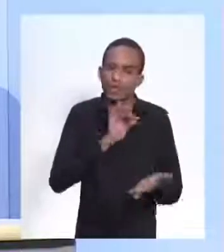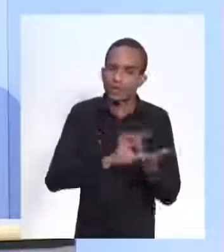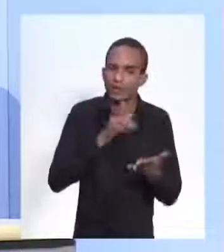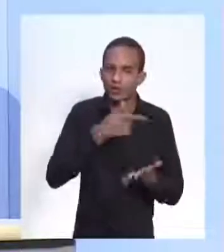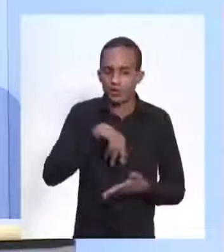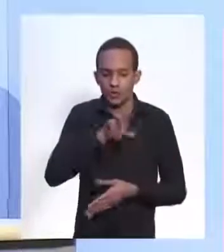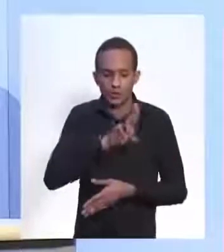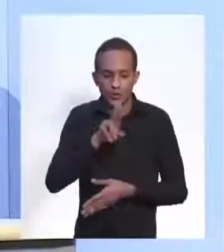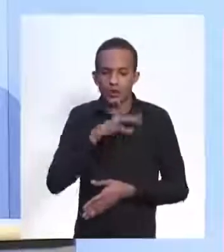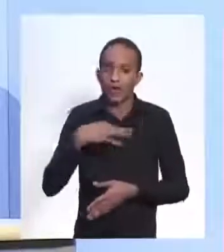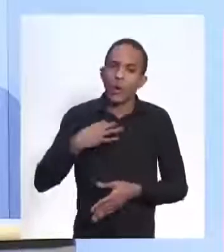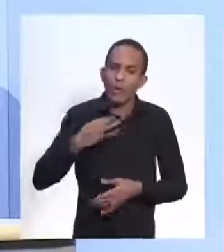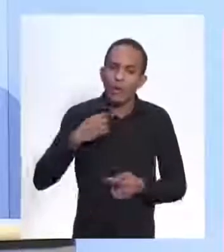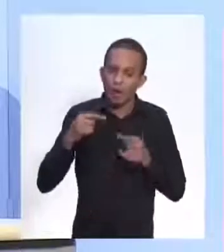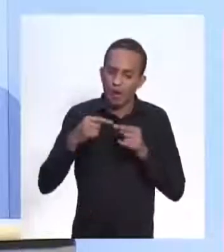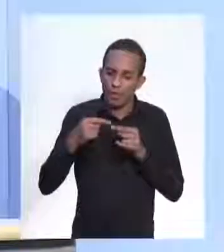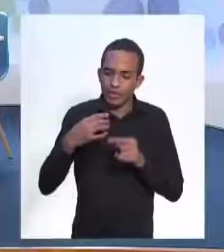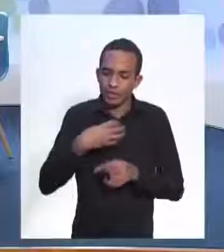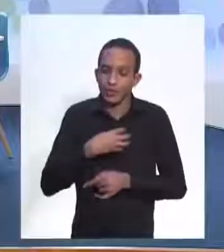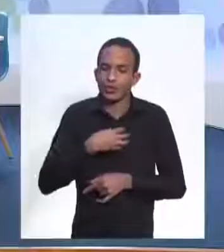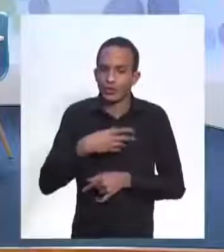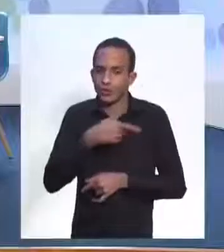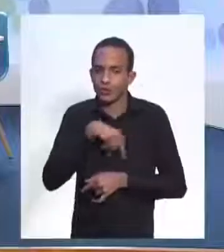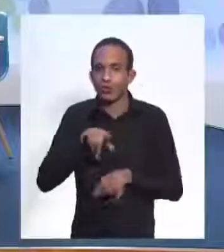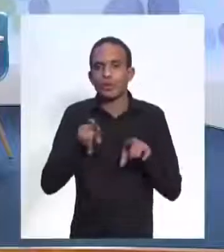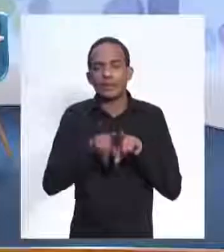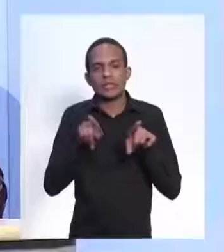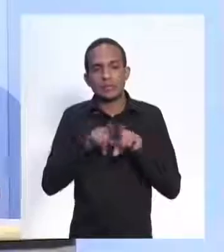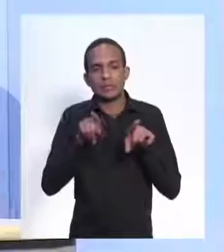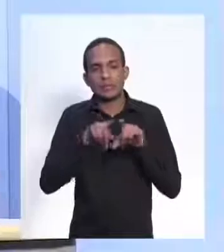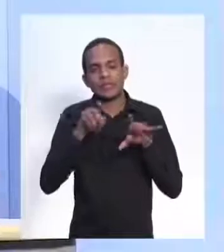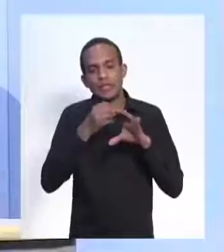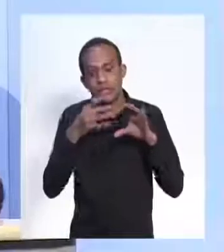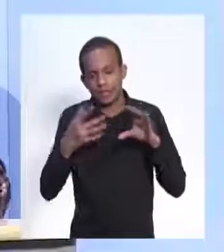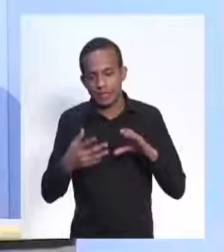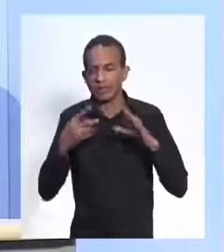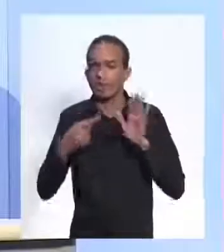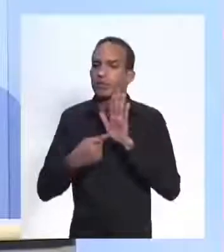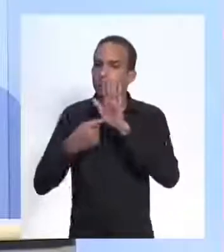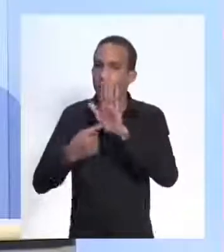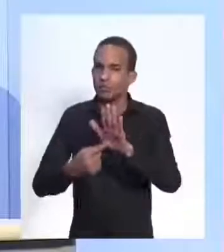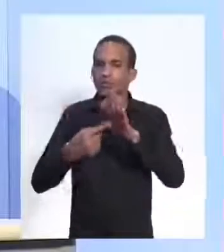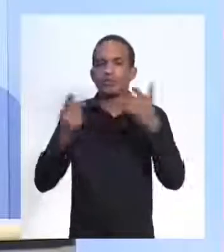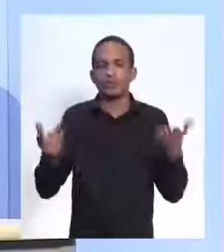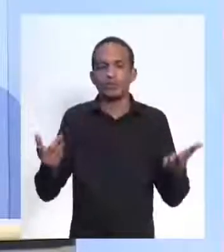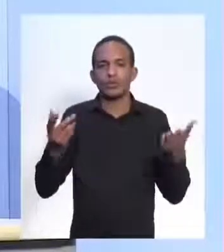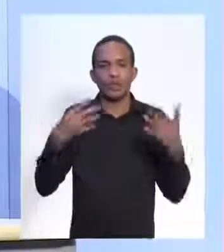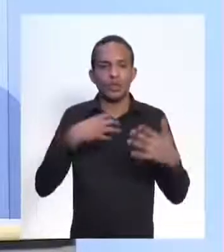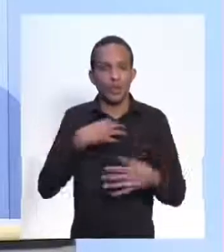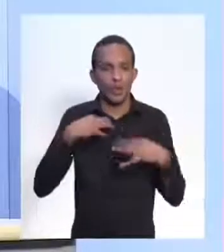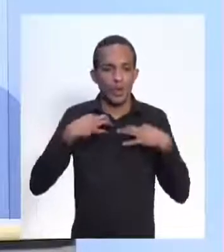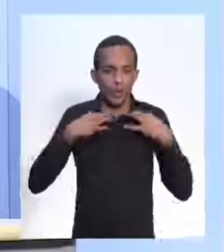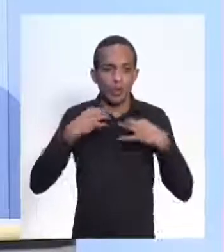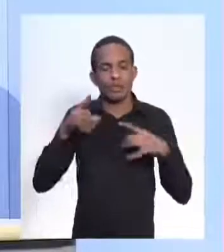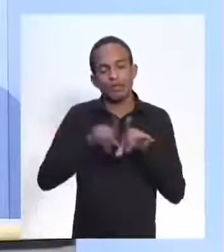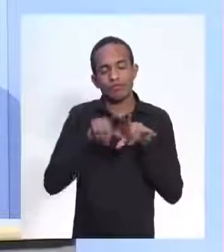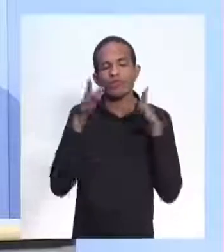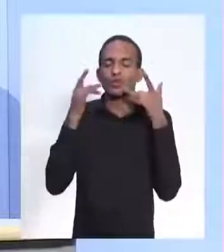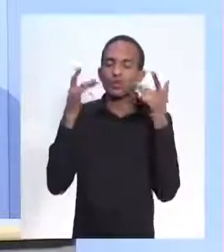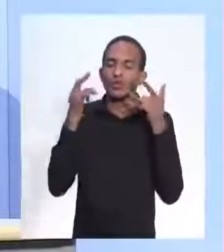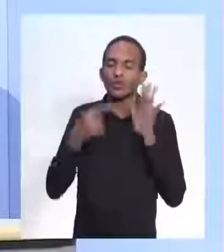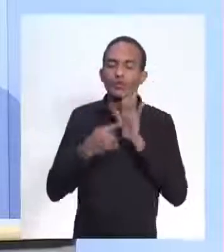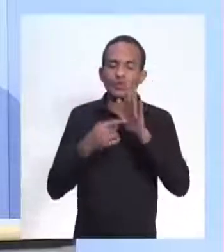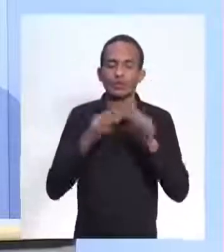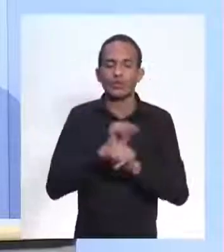usa roupas que têm a ver com a nossa personalidade e que esses traços da personalidade transparecem nessa vestimenta, no teatro também,